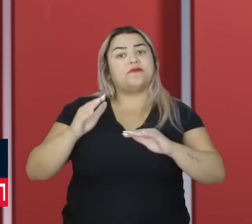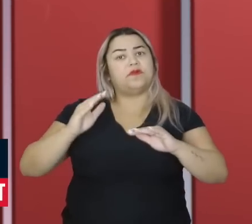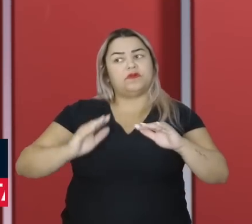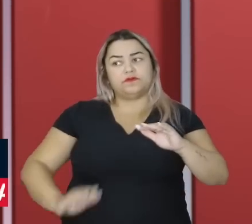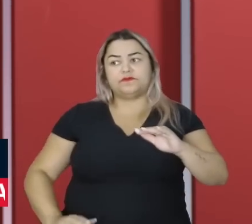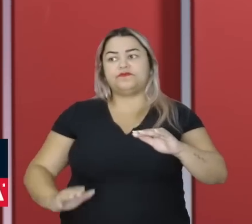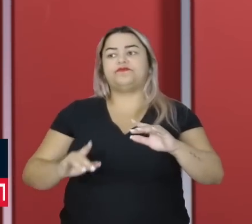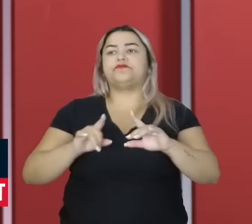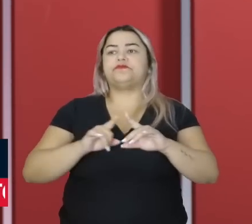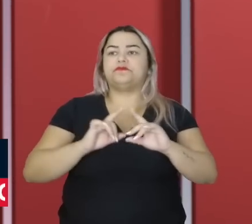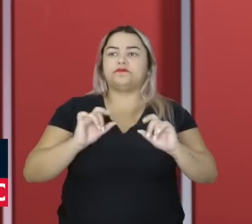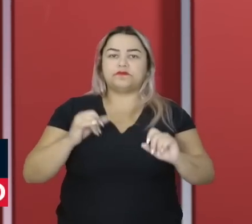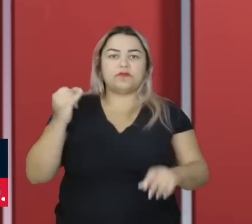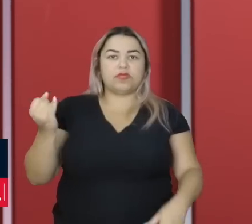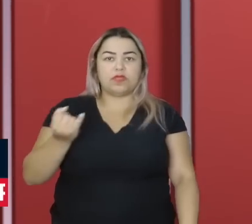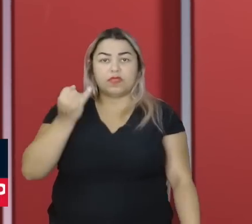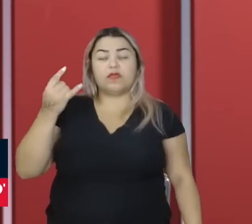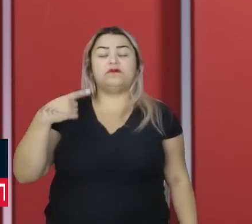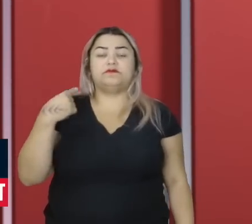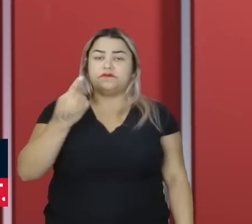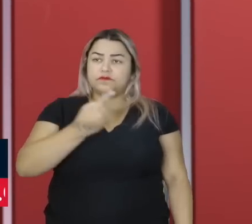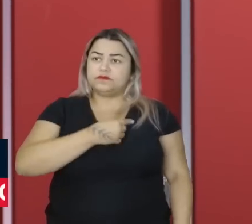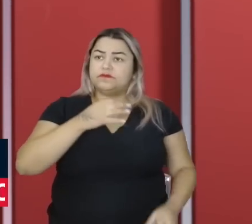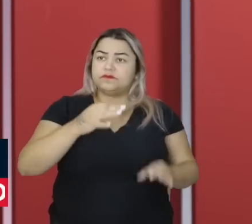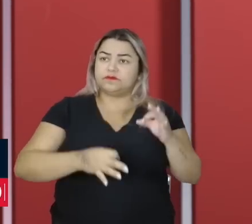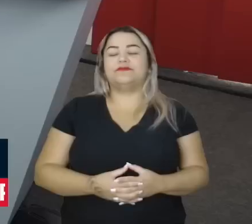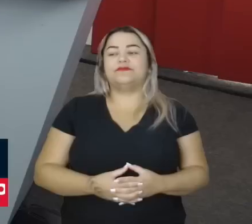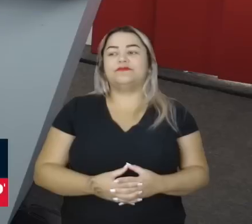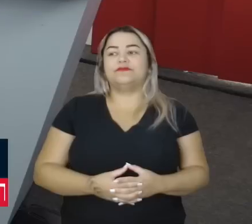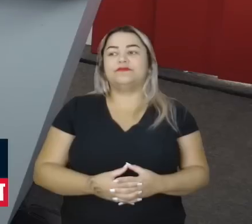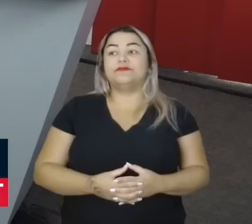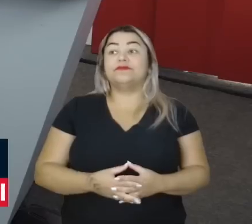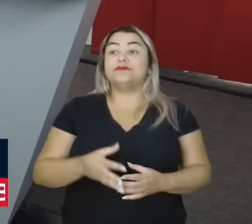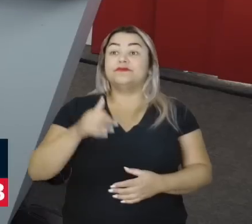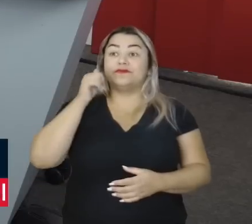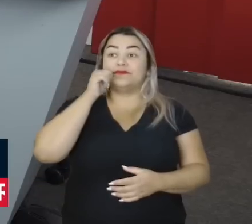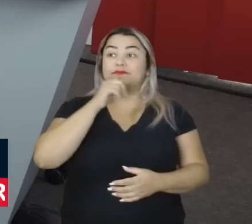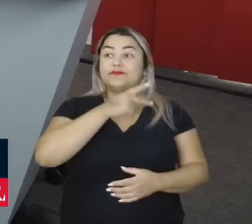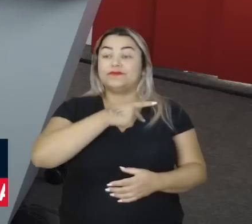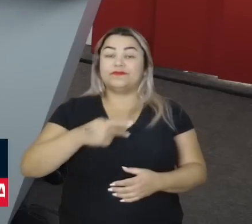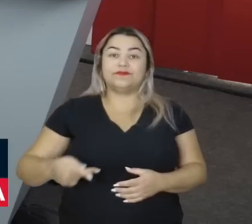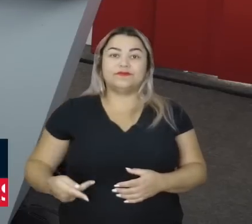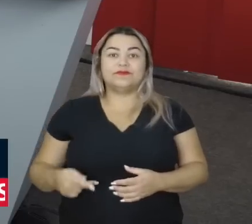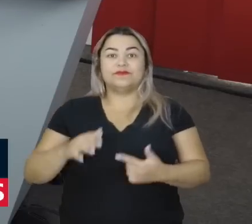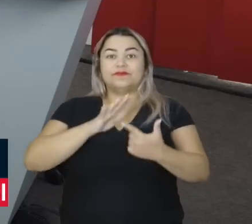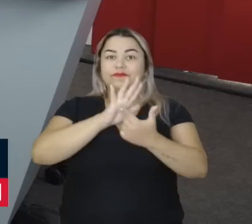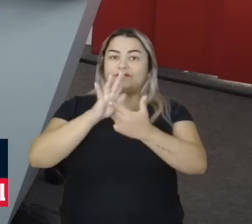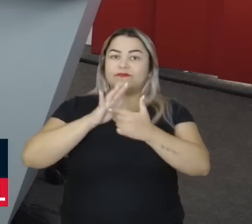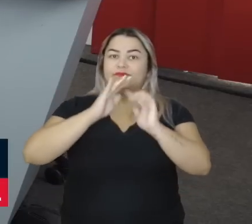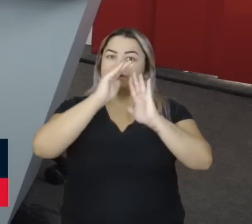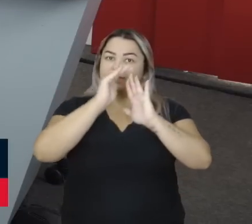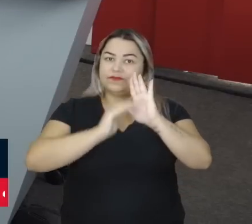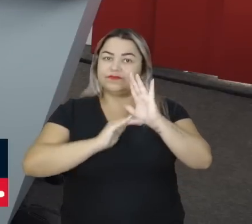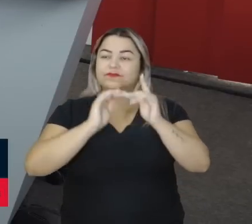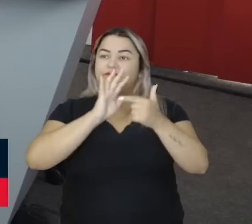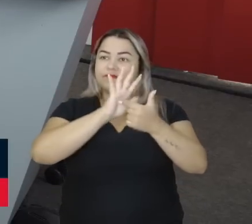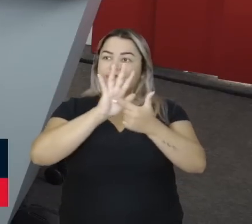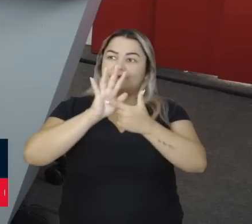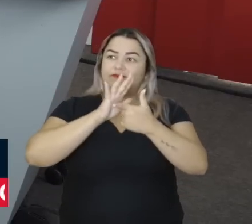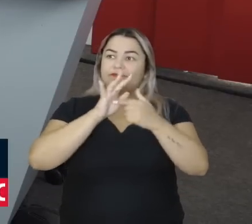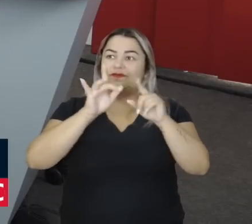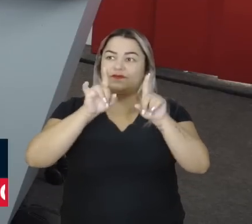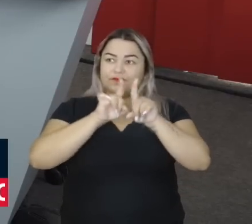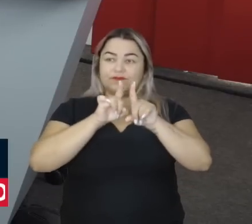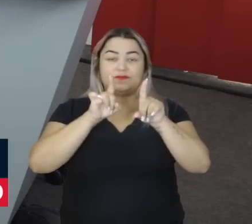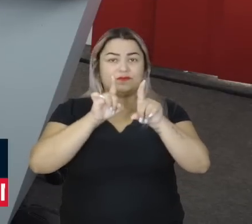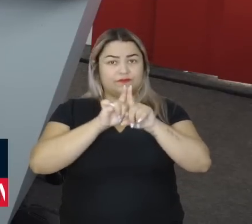Isso é muito importante para a gente fazer a justiça tributária. Presidenta, indicadores e pesquisas de opinião mostram aí também que as